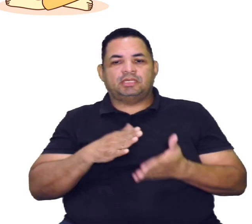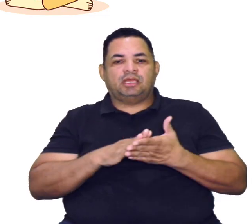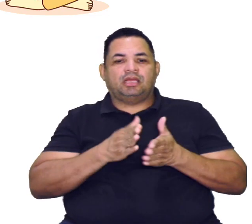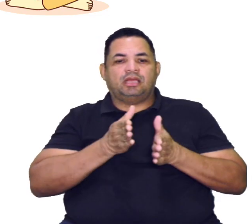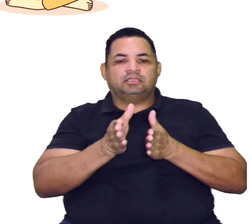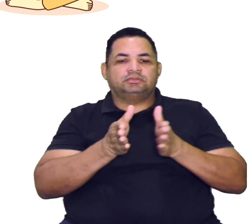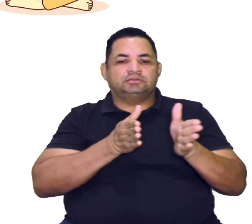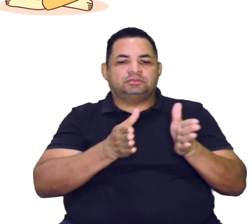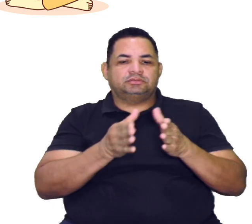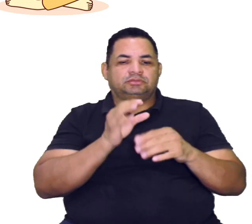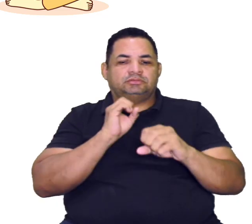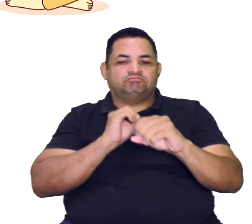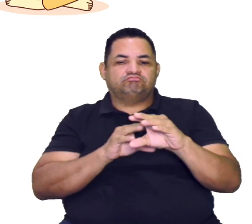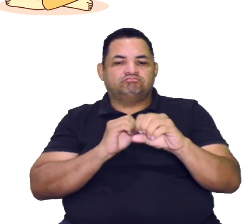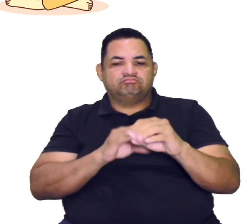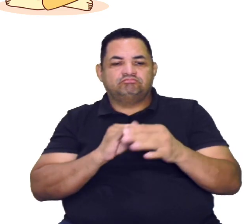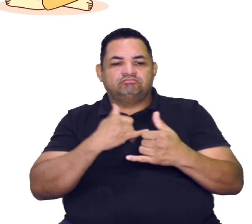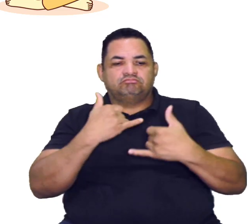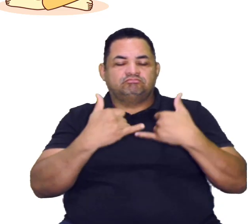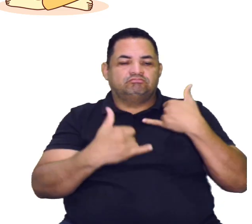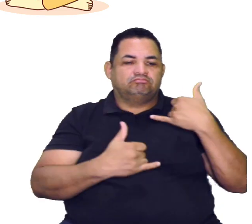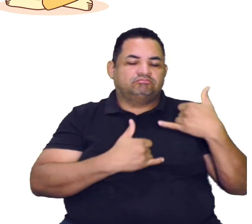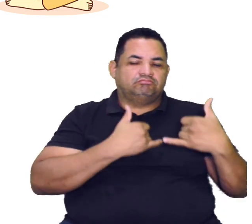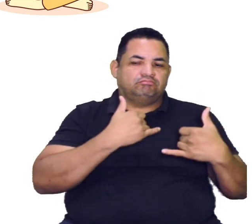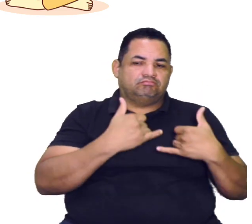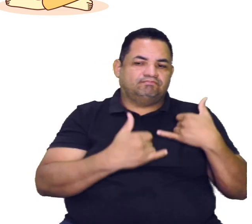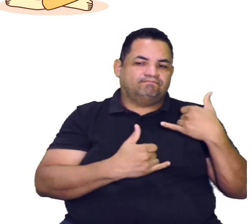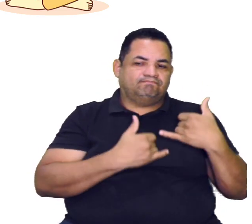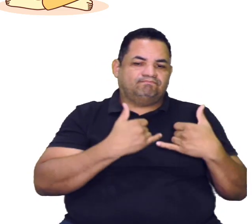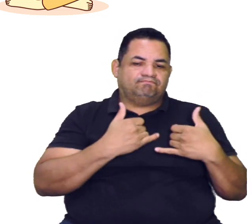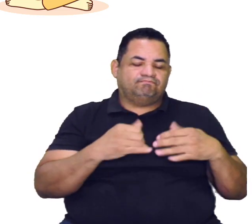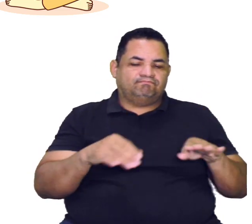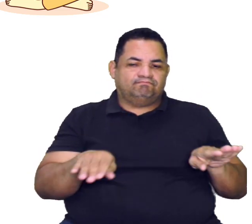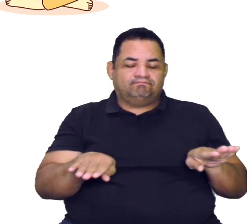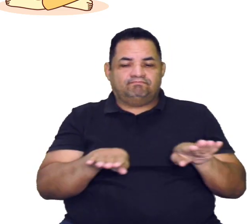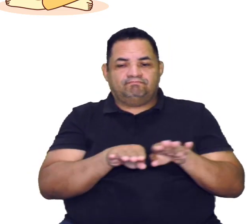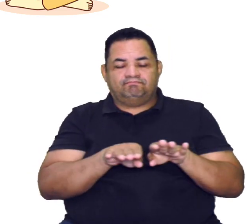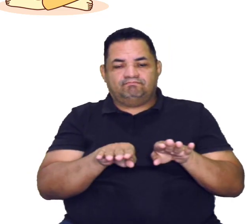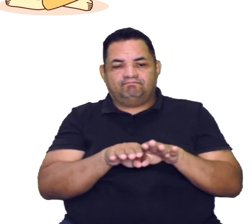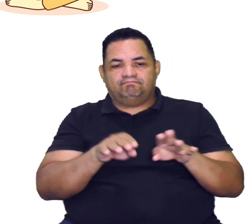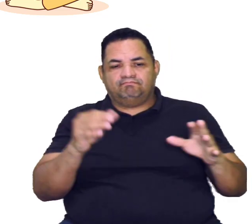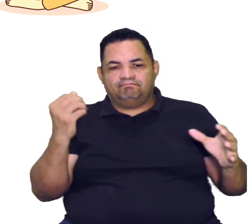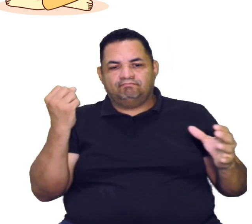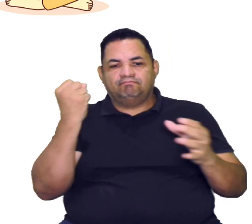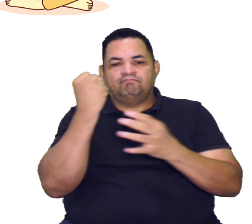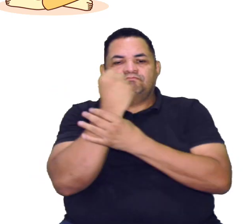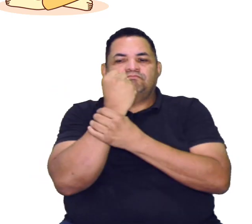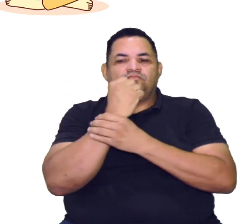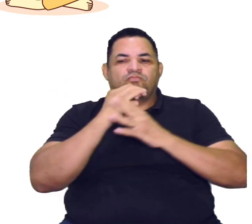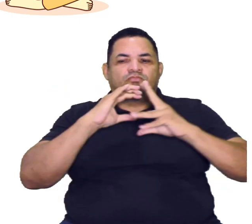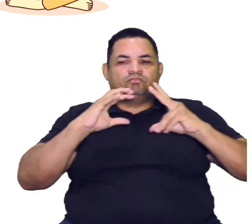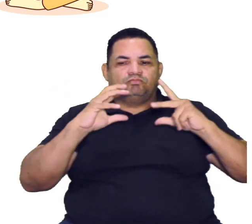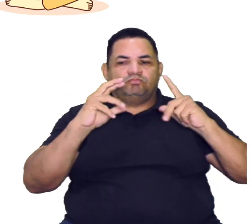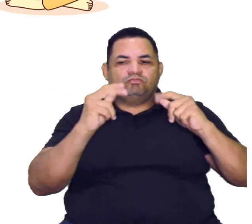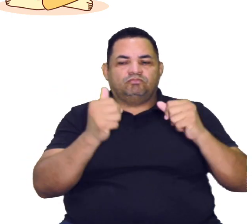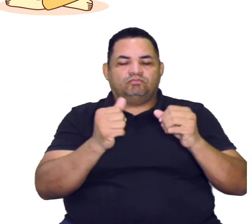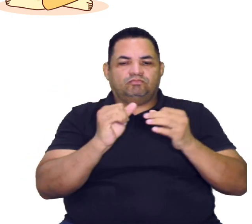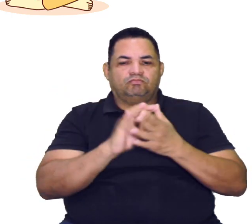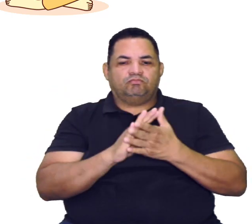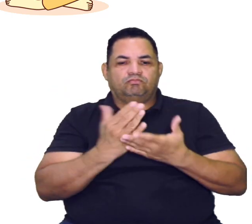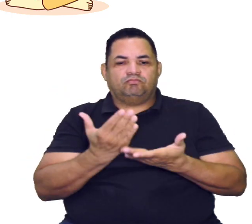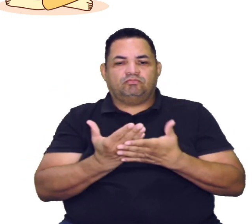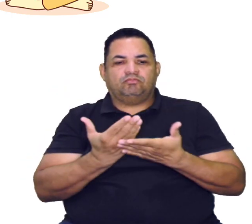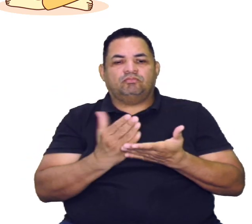de acesso à educação, a questão também do lazer e a segurança. Tudo isso